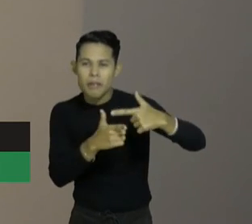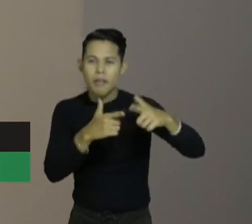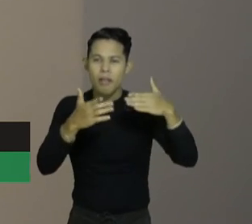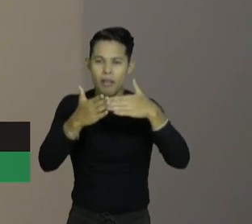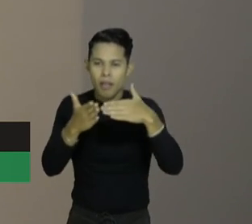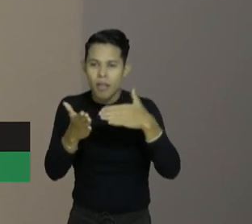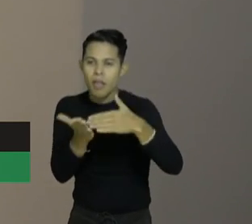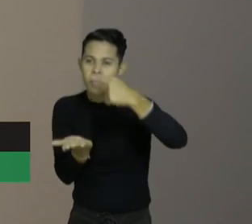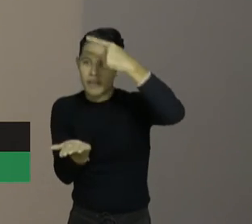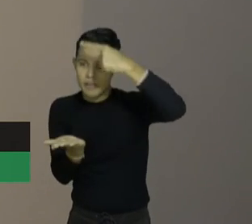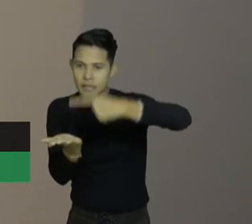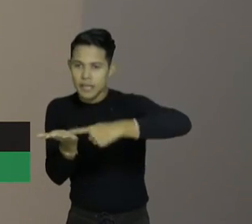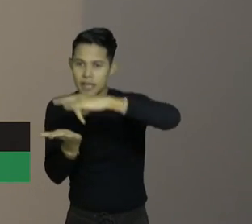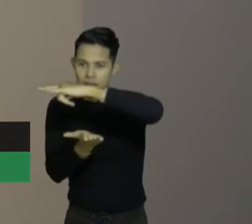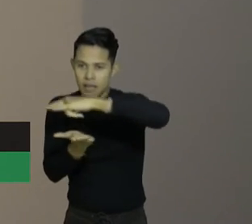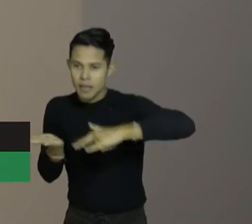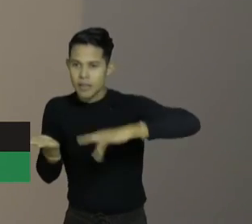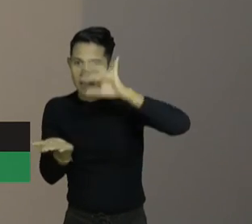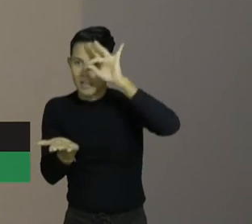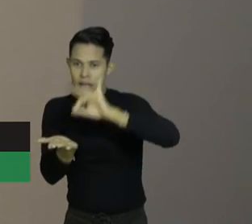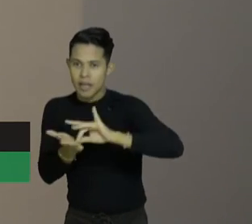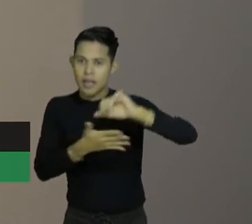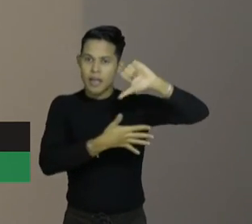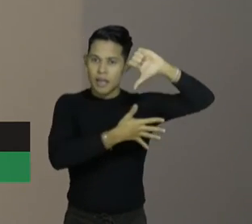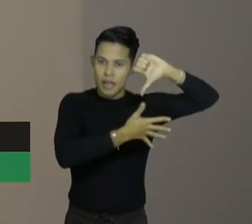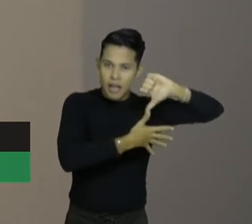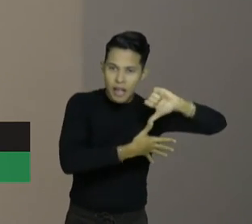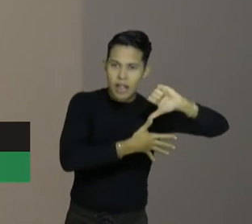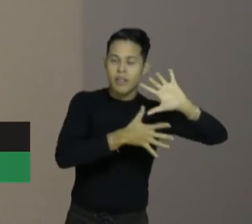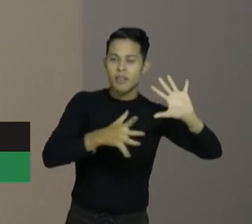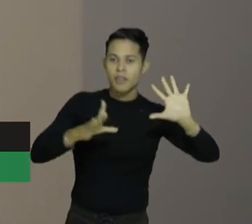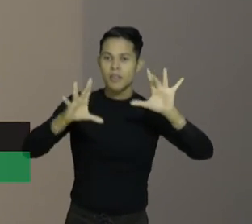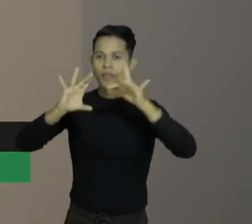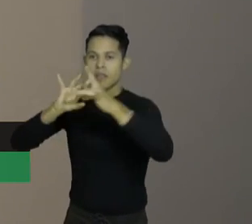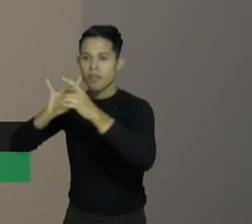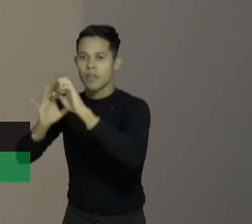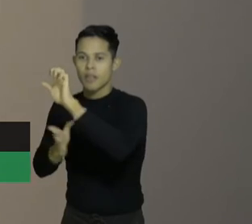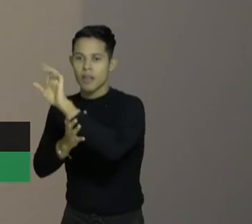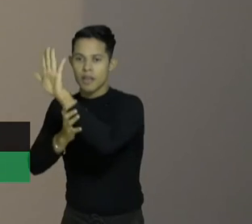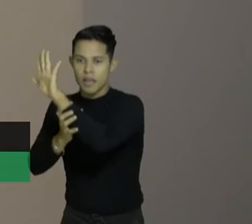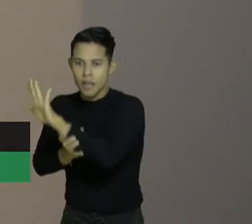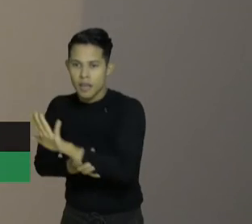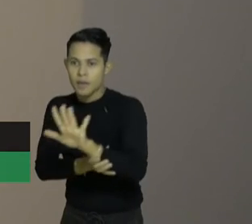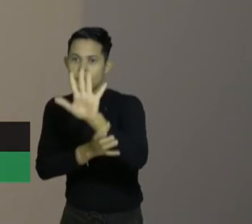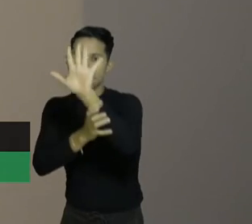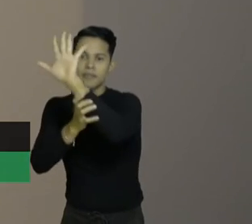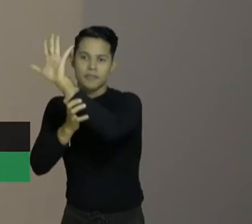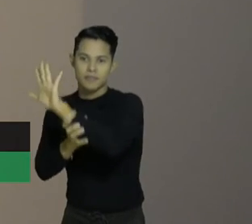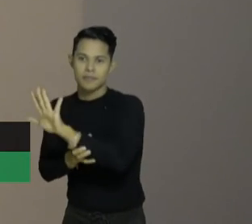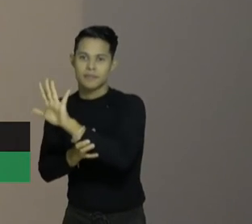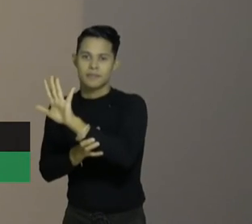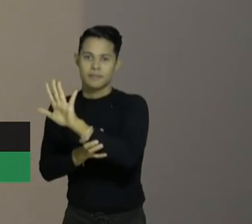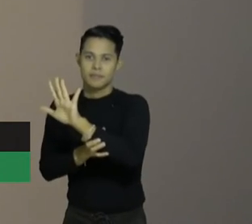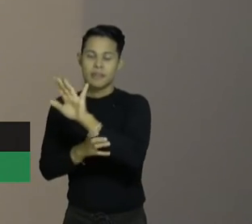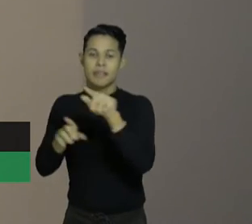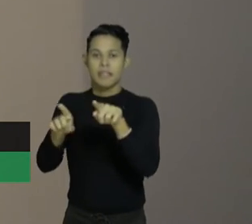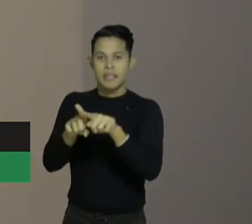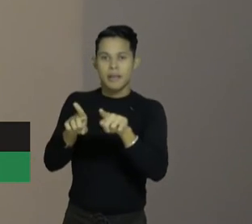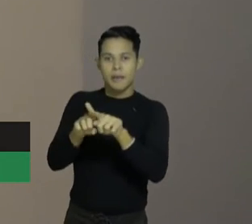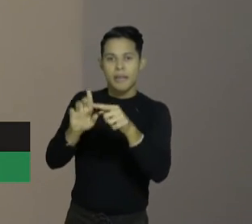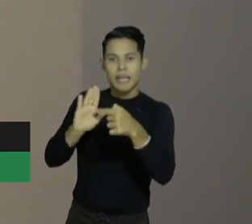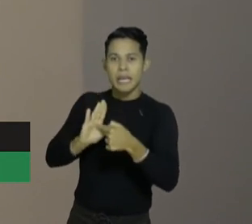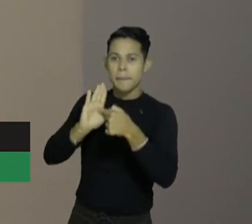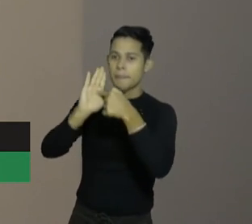união europeia e o Mercosul uma negociação que se estende há mais de duas décadas e que representa